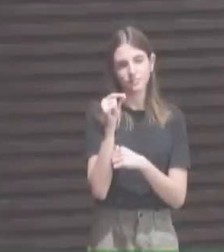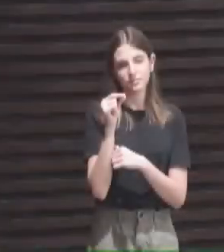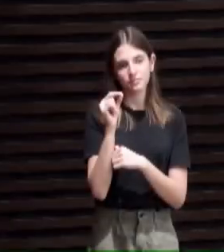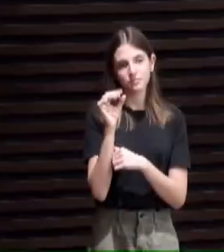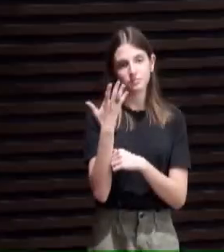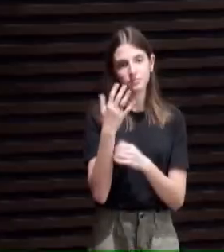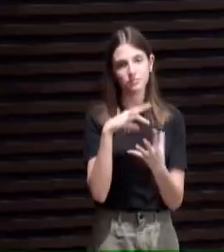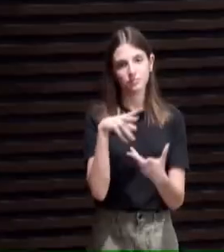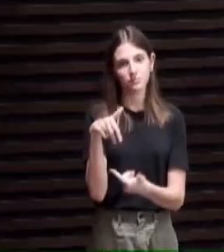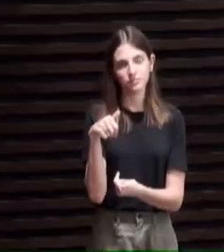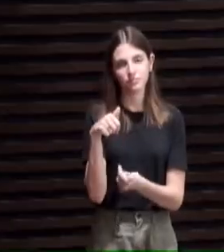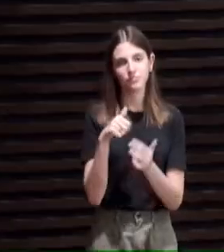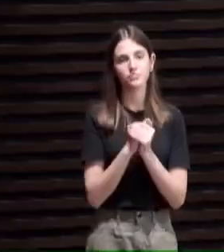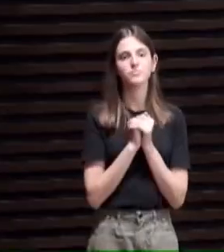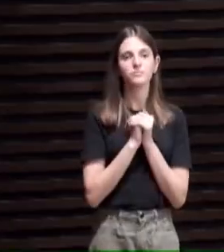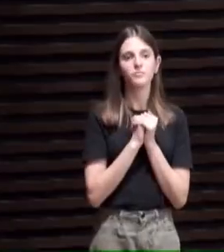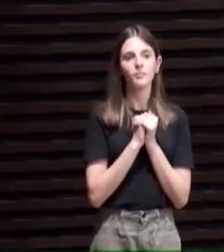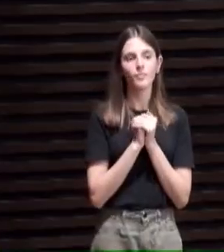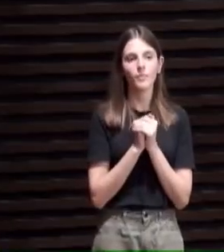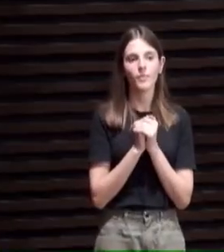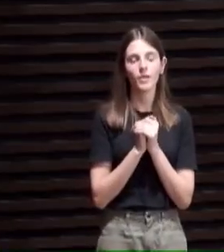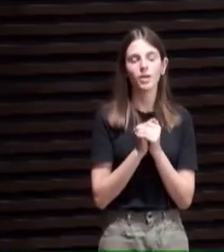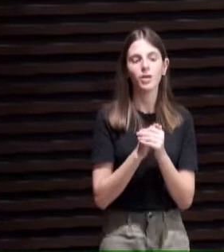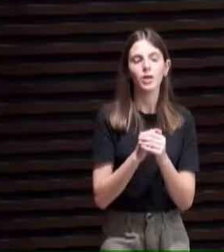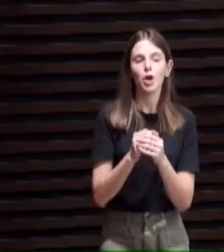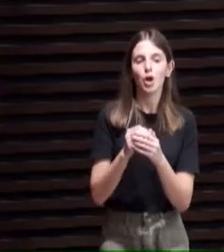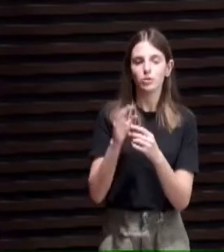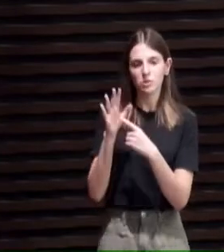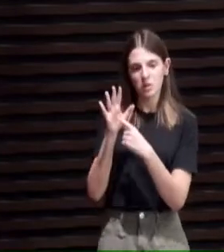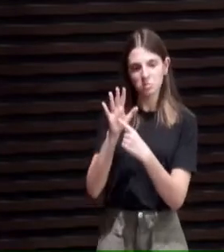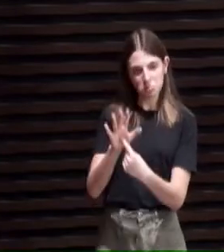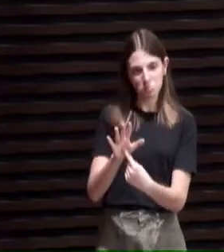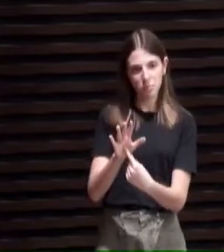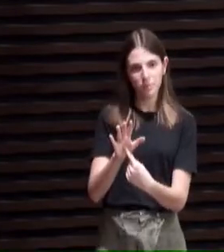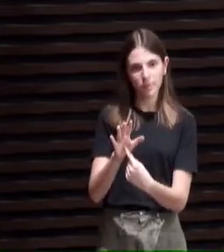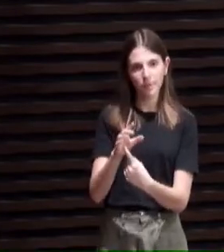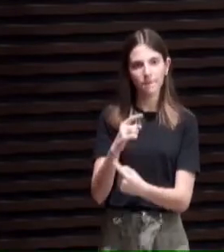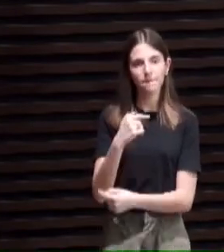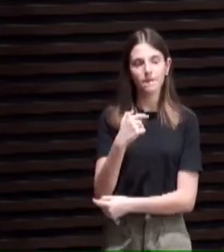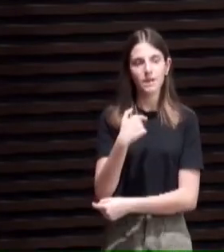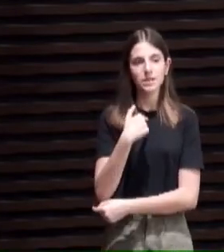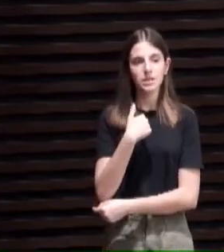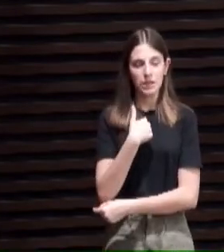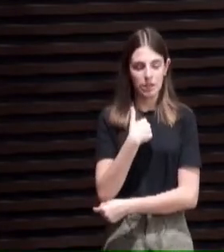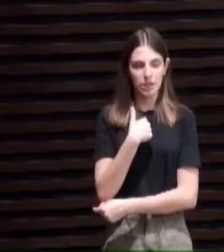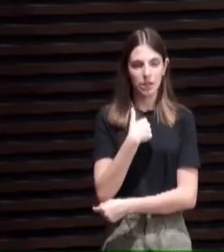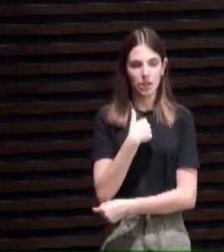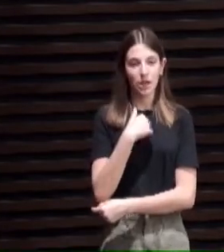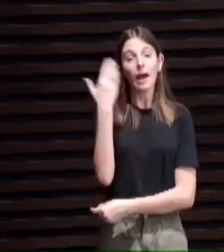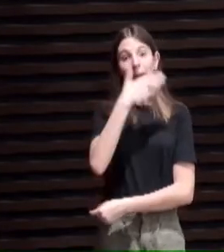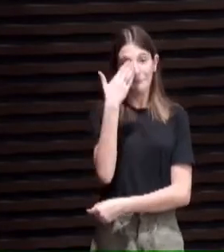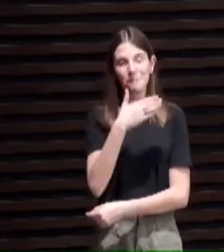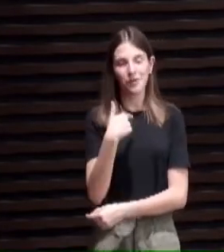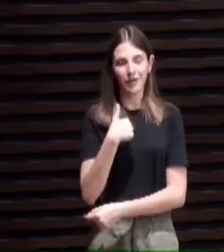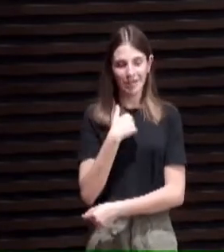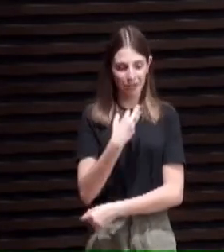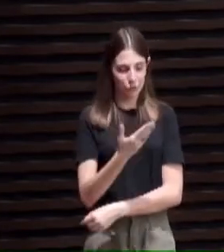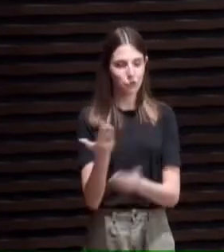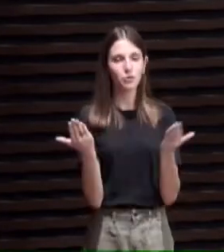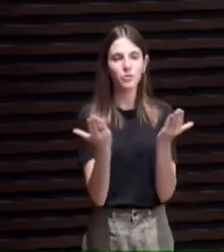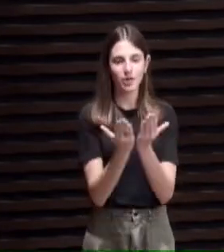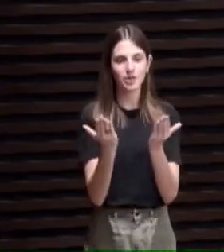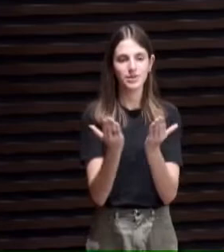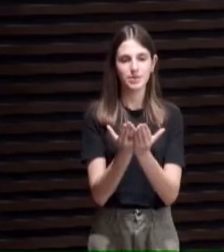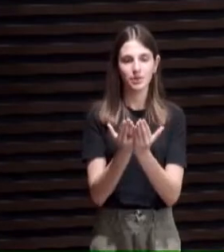Quais as evidências visíveis no dia a dia de que eu sou um cristão que busco em primeiro lugar o reino